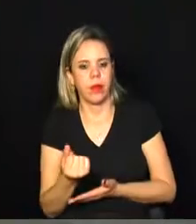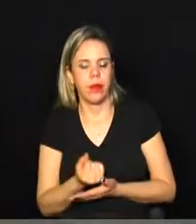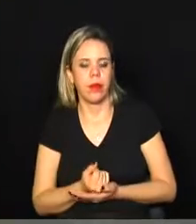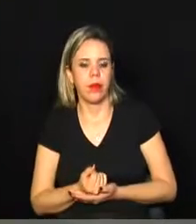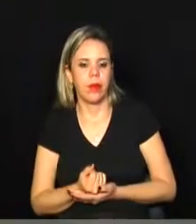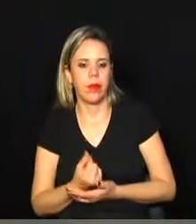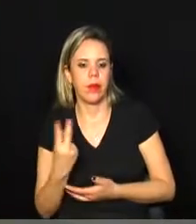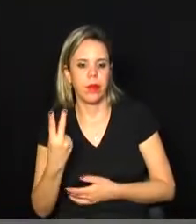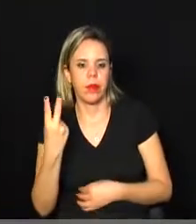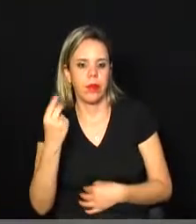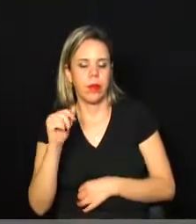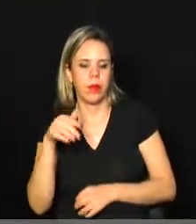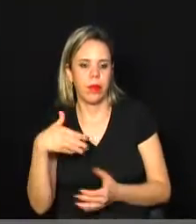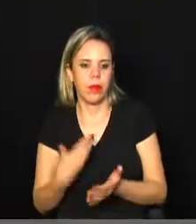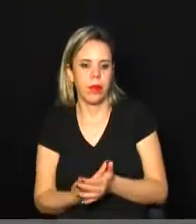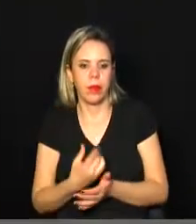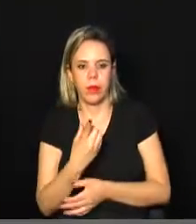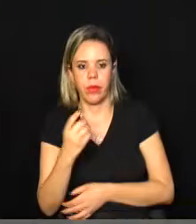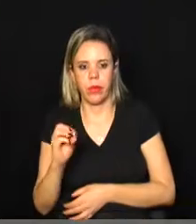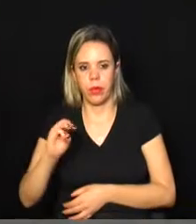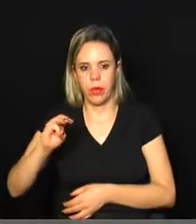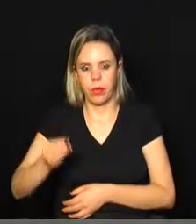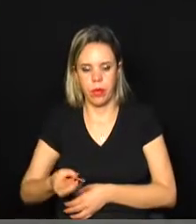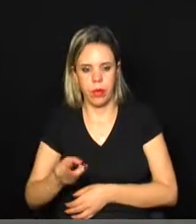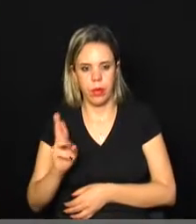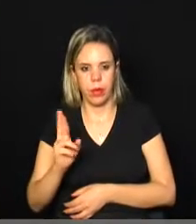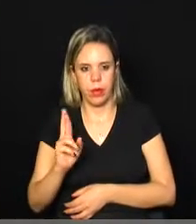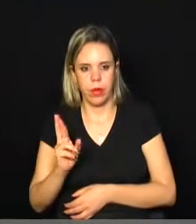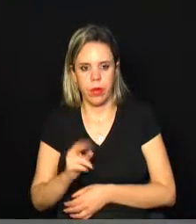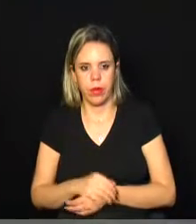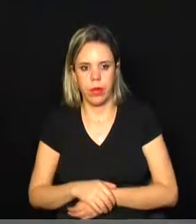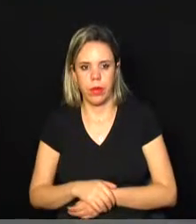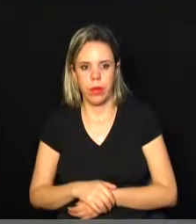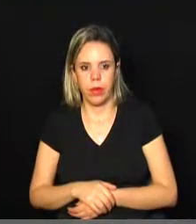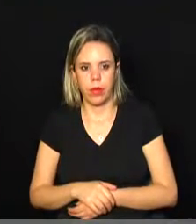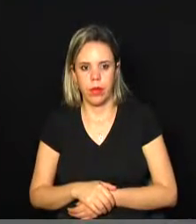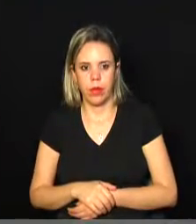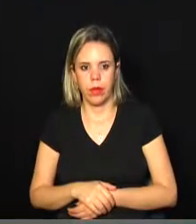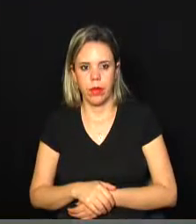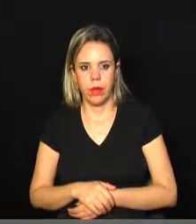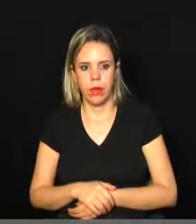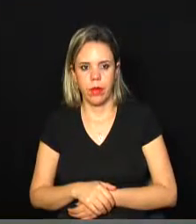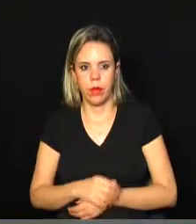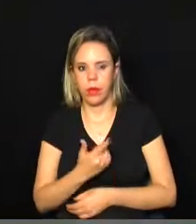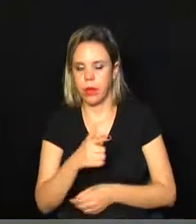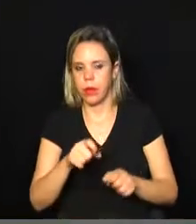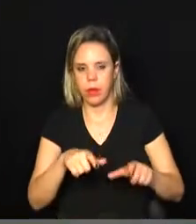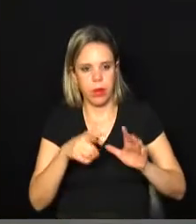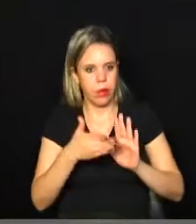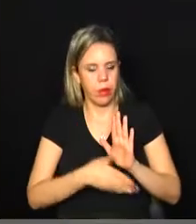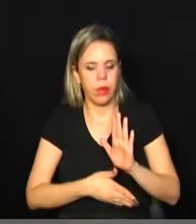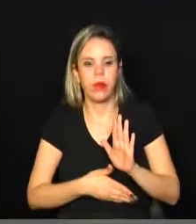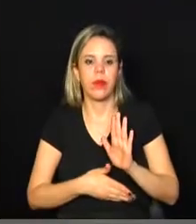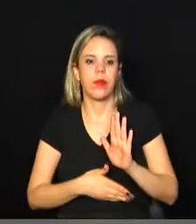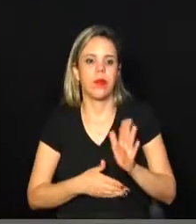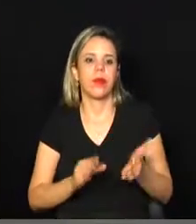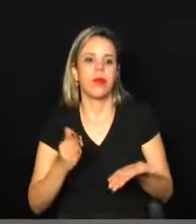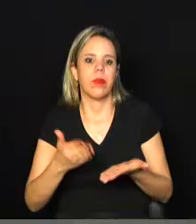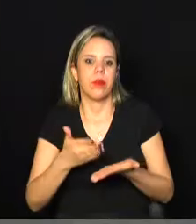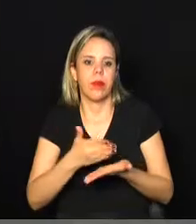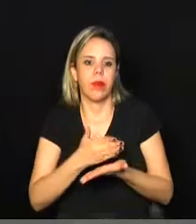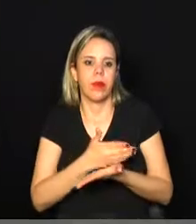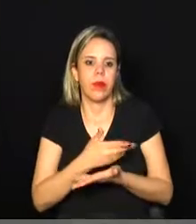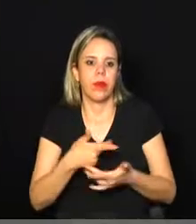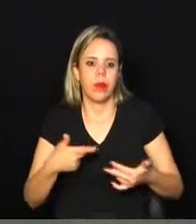no valor de até 10 milhões de reais e sem título de garantia dos financiamentos